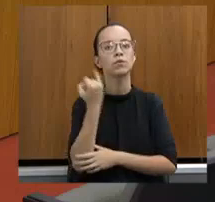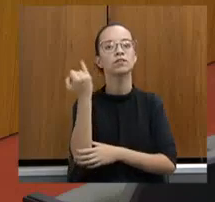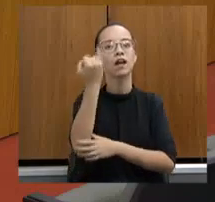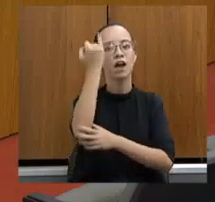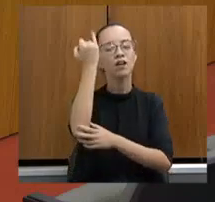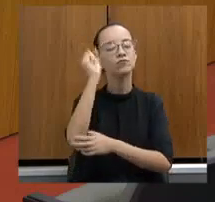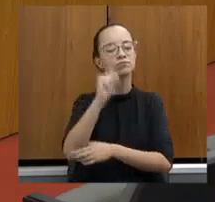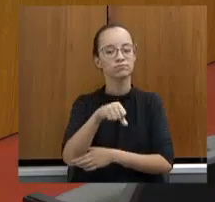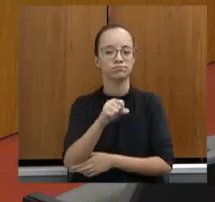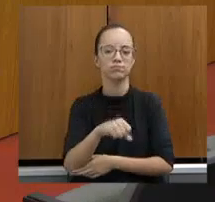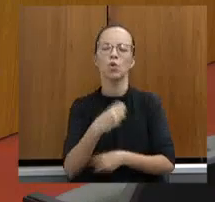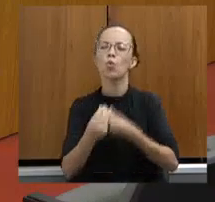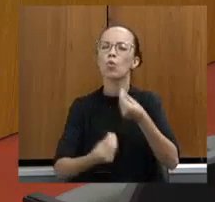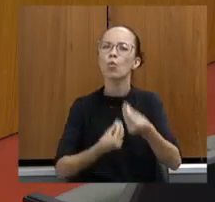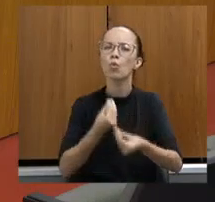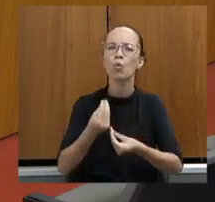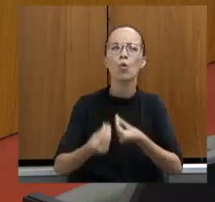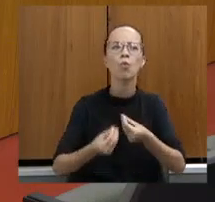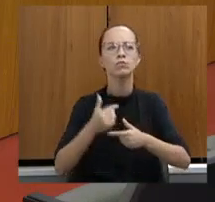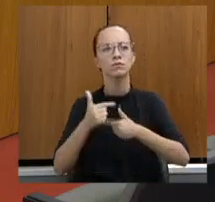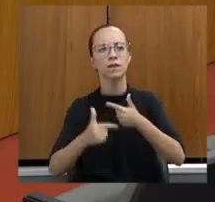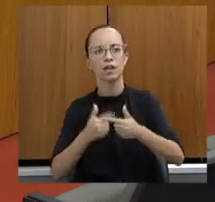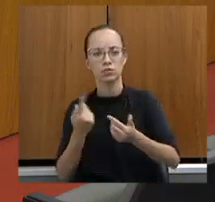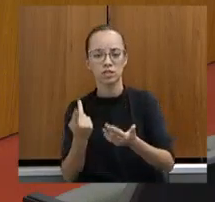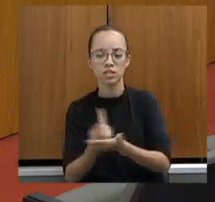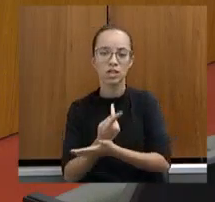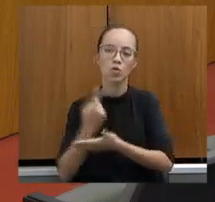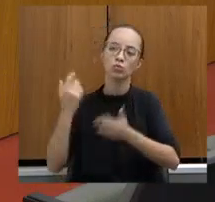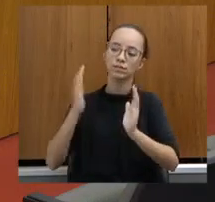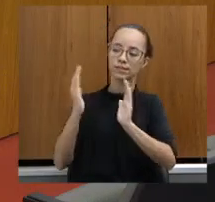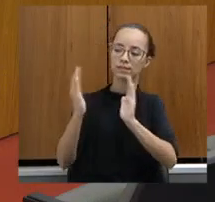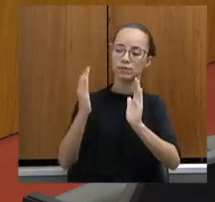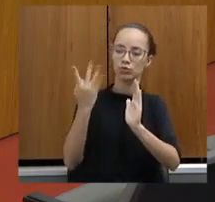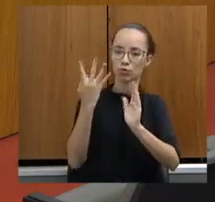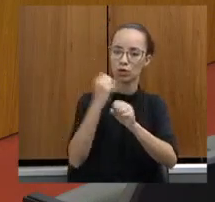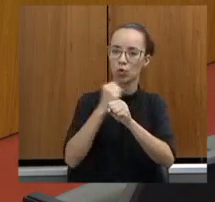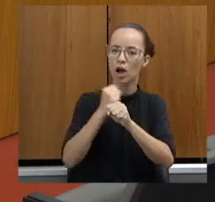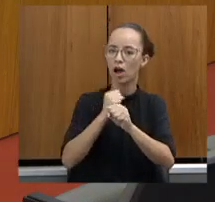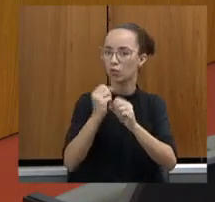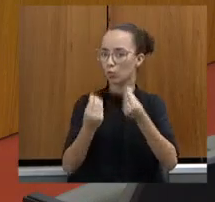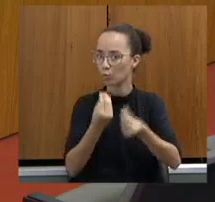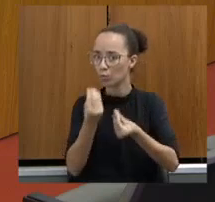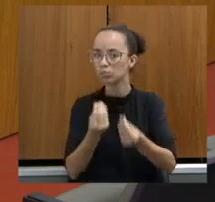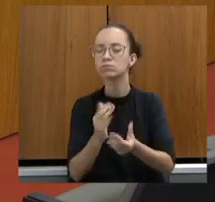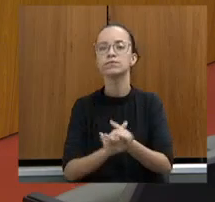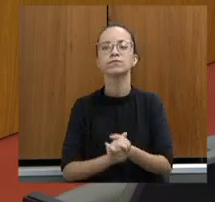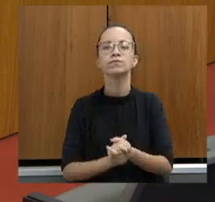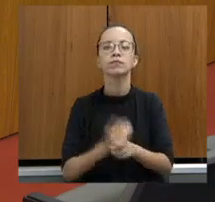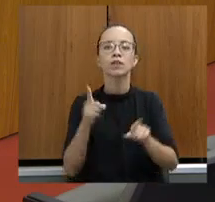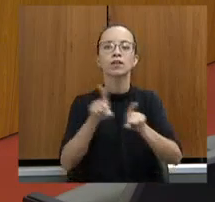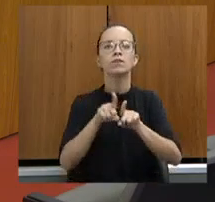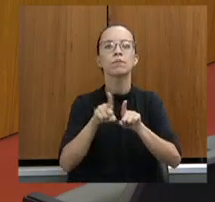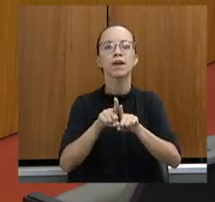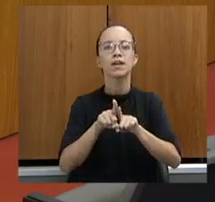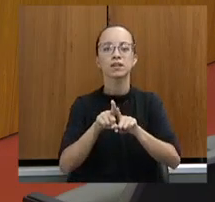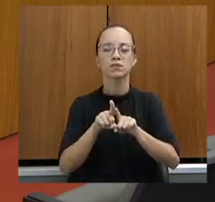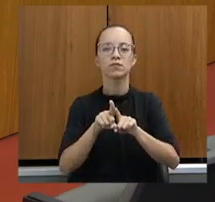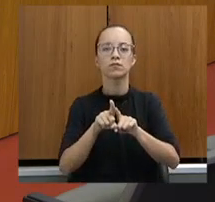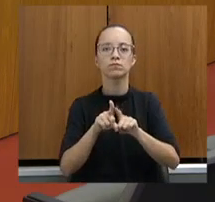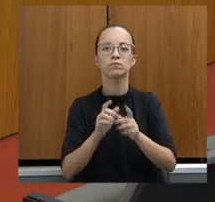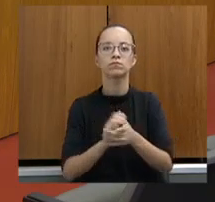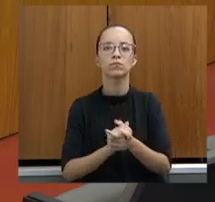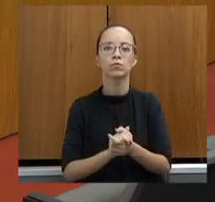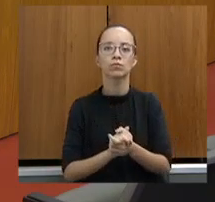tem e como isso foi feito que a gente sentiu ser feito no decorrer do governo né então e também como efeito